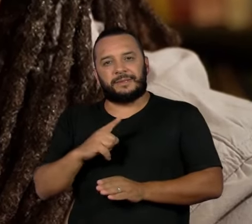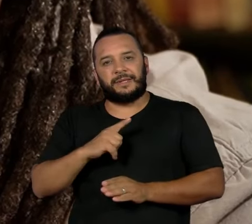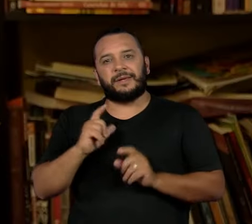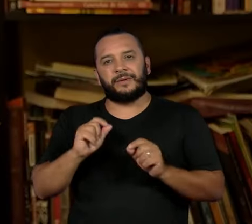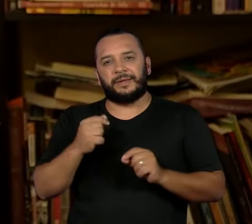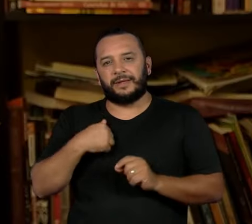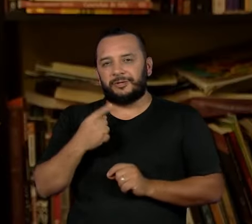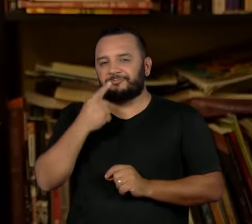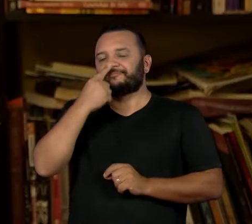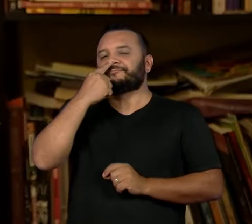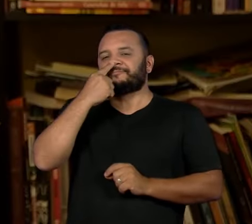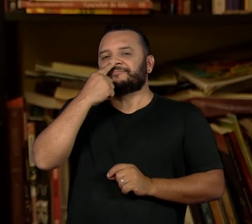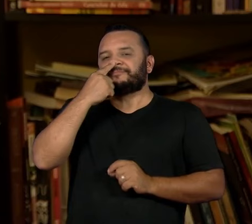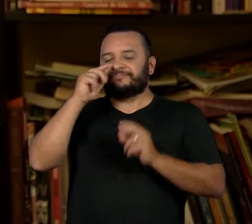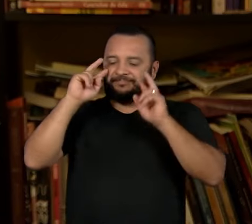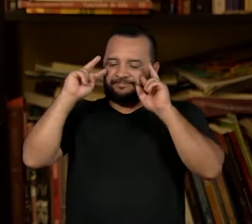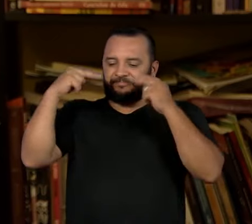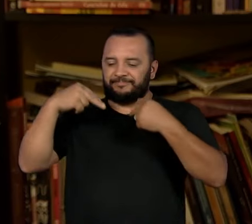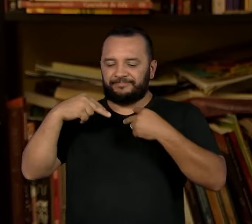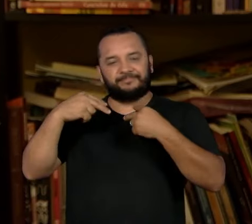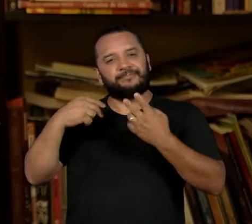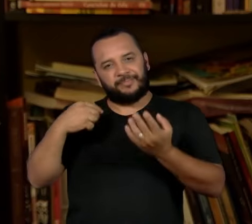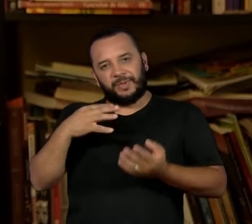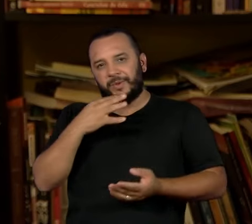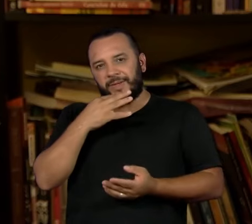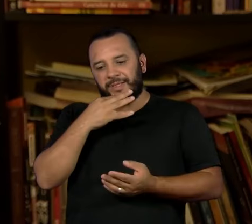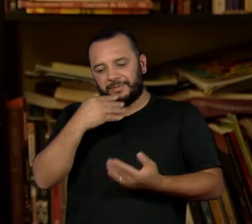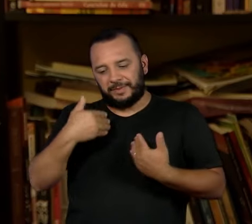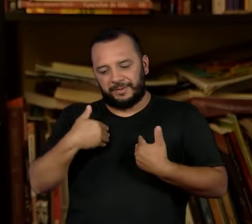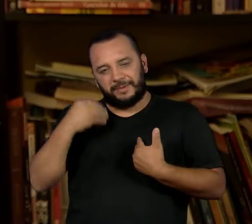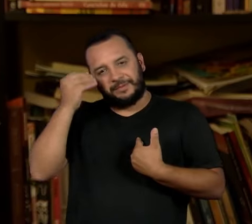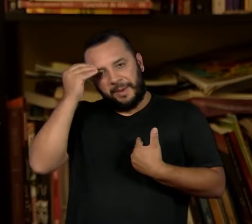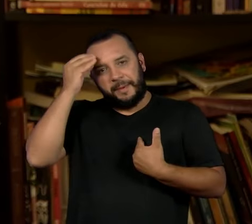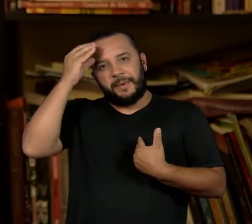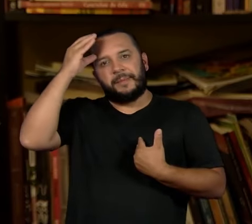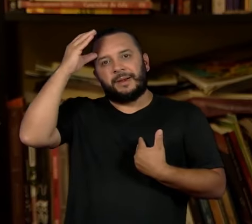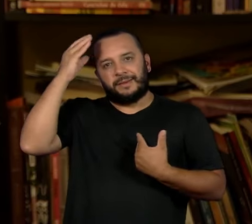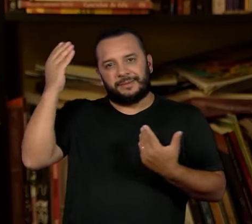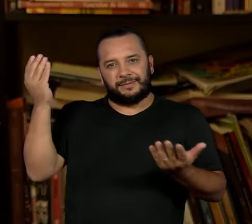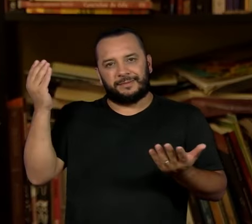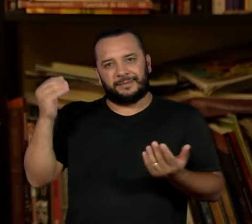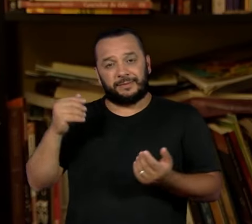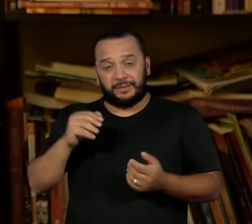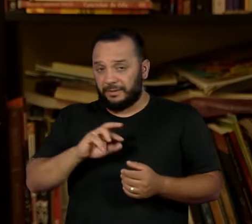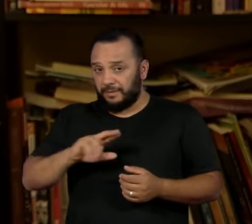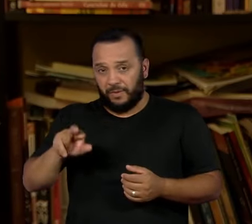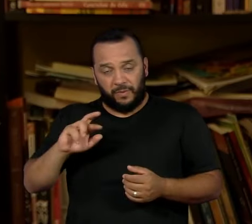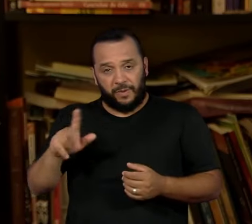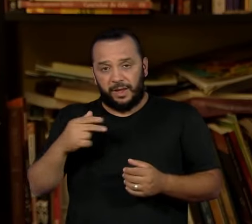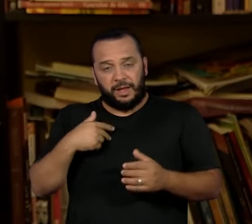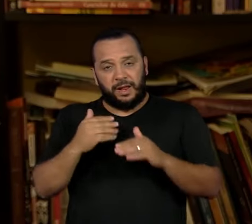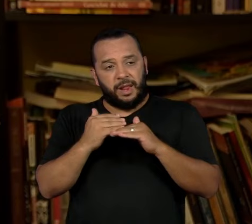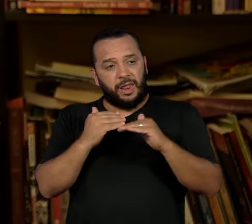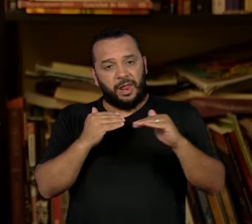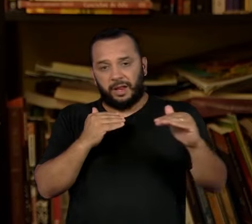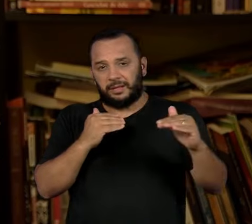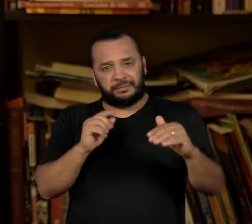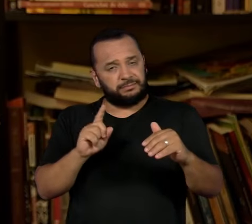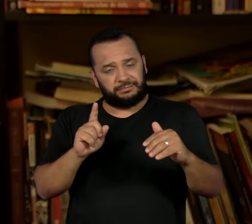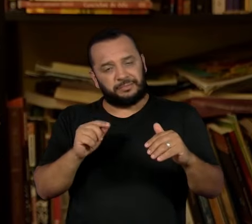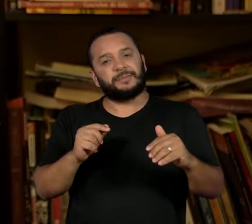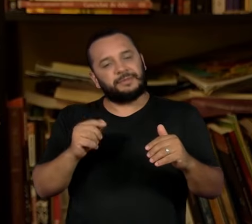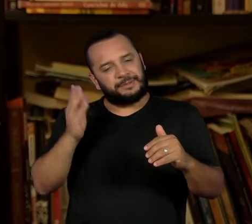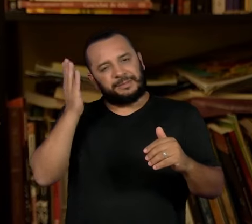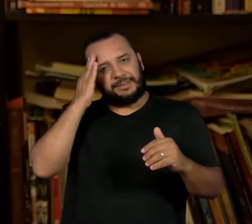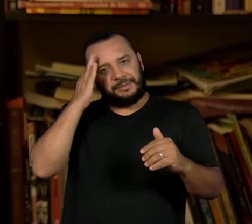auto-intimidade, que é uma forma profunda de autoconhecimento e que não é estática, e que reconhece que as mudanças do